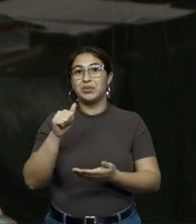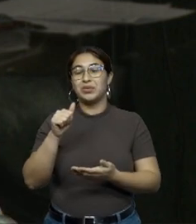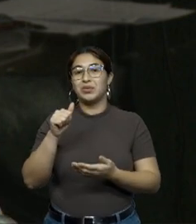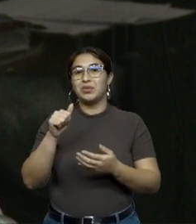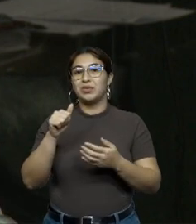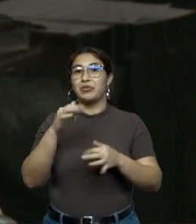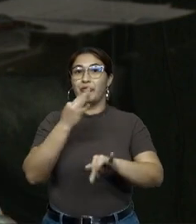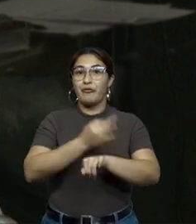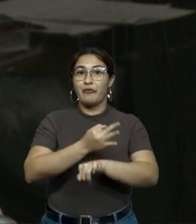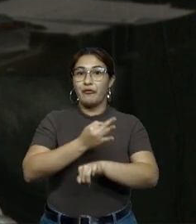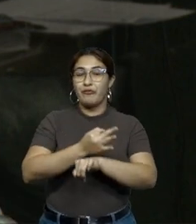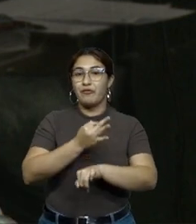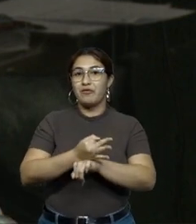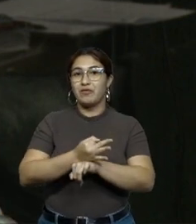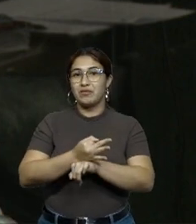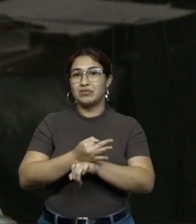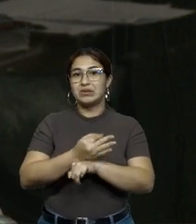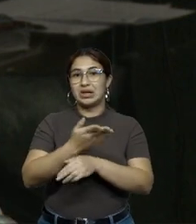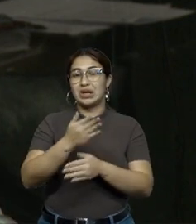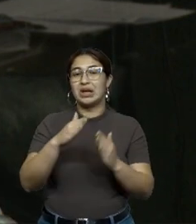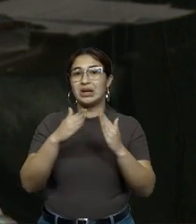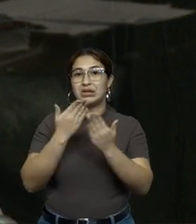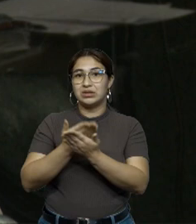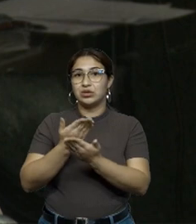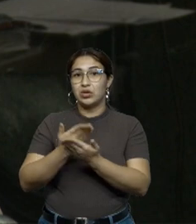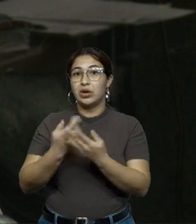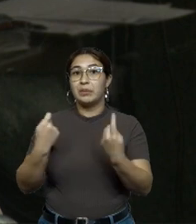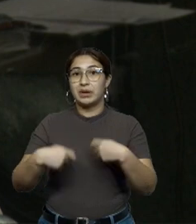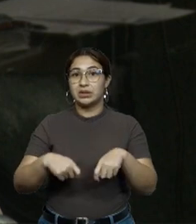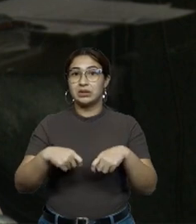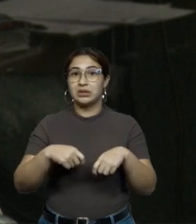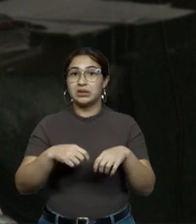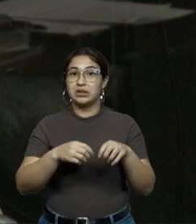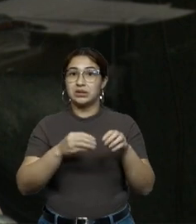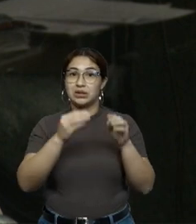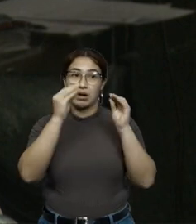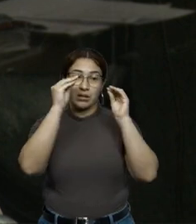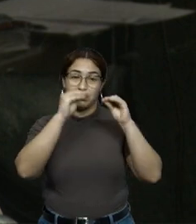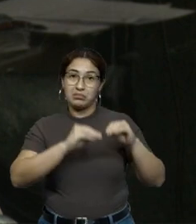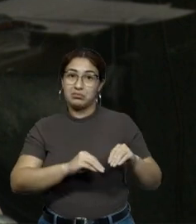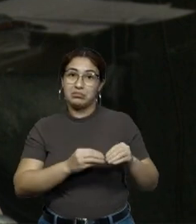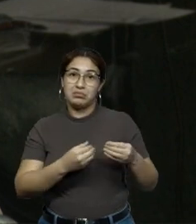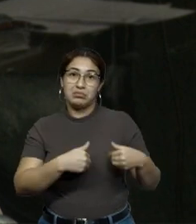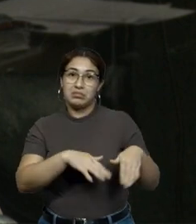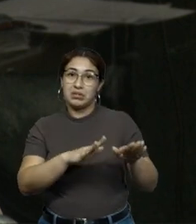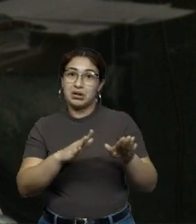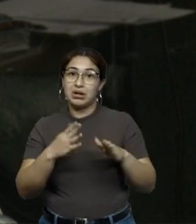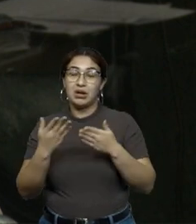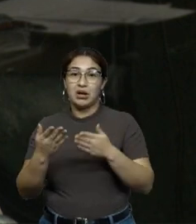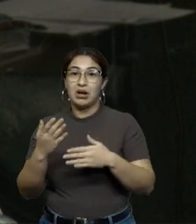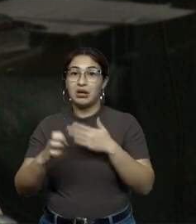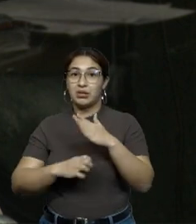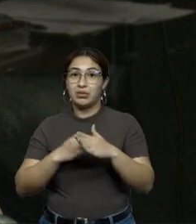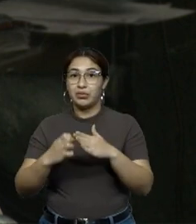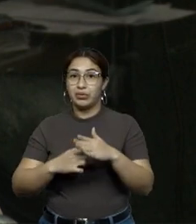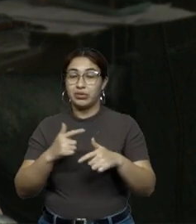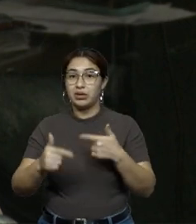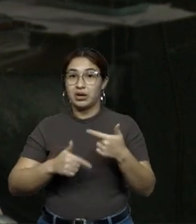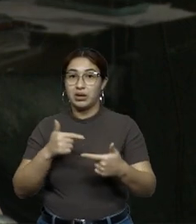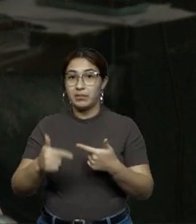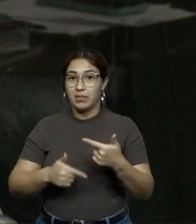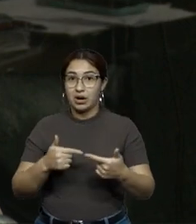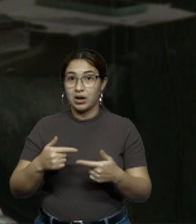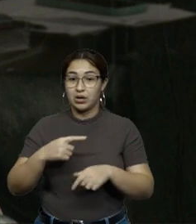atestado em nome dela então ela teve que deixar o emprego onde ela tinha 40 horas né ela era professora dos anos iniciais